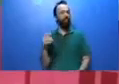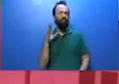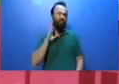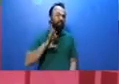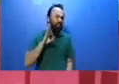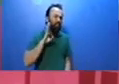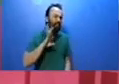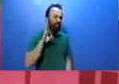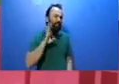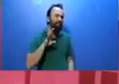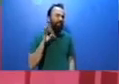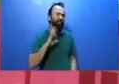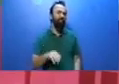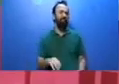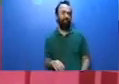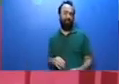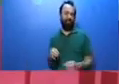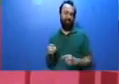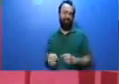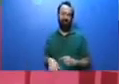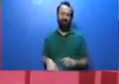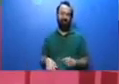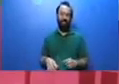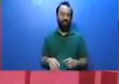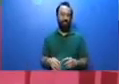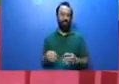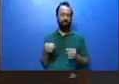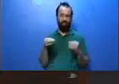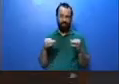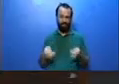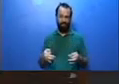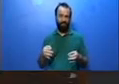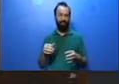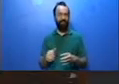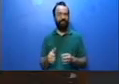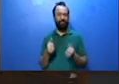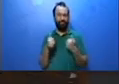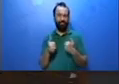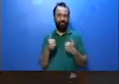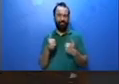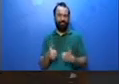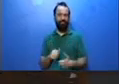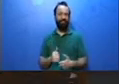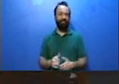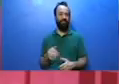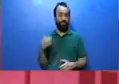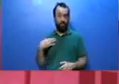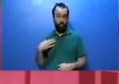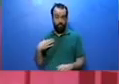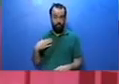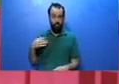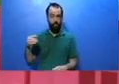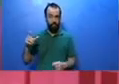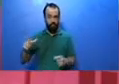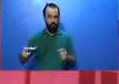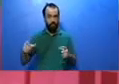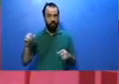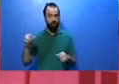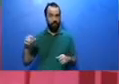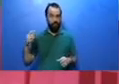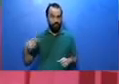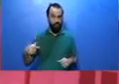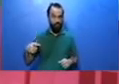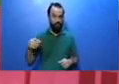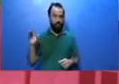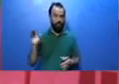coisa gostosa nessas aulas aí, viu, professora? Com certeza, Clarinha. Tá bom. Vou ficar aqui esperando, então tá, Clarinha, eu vou continuar